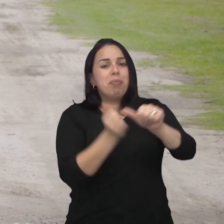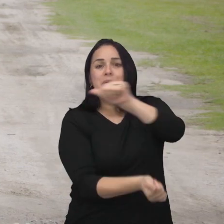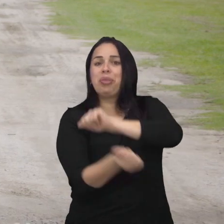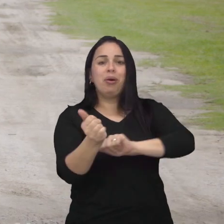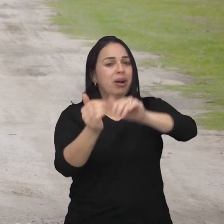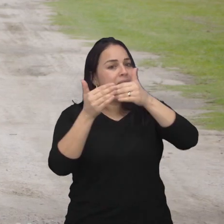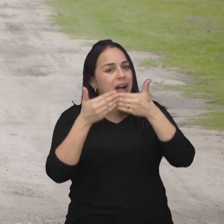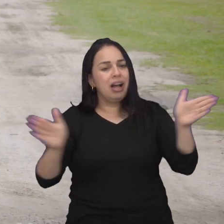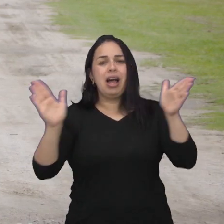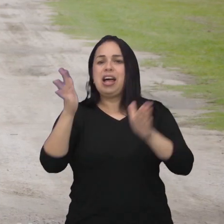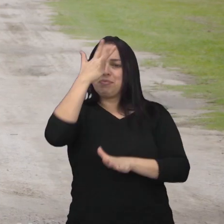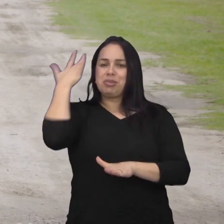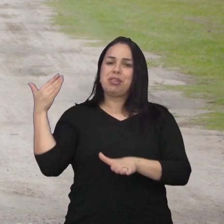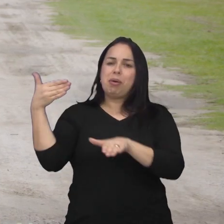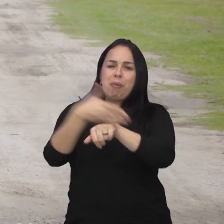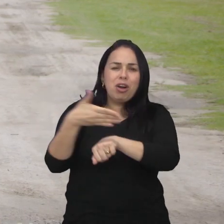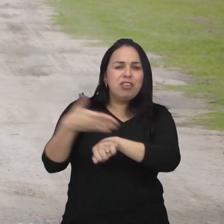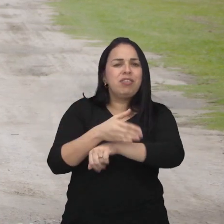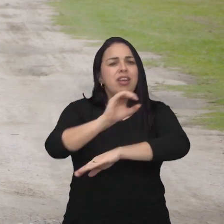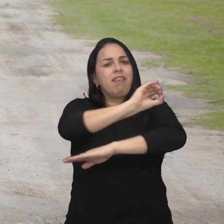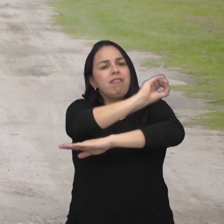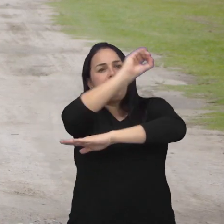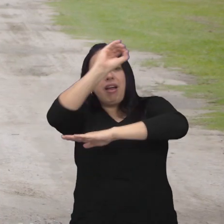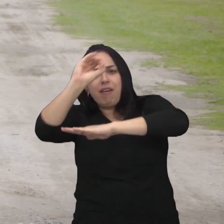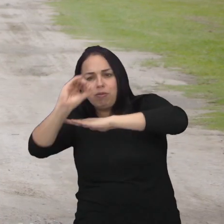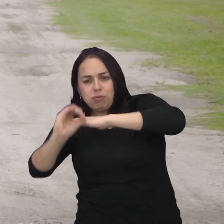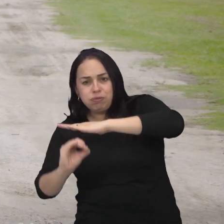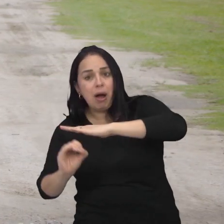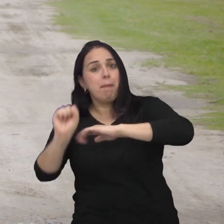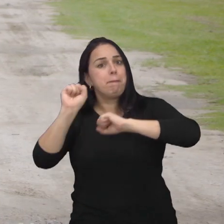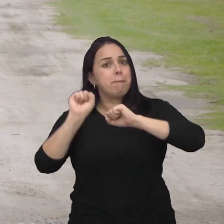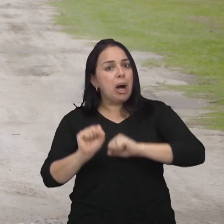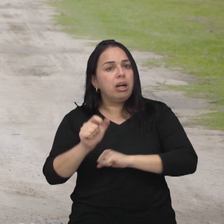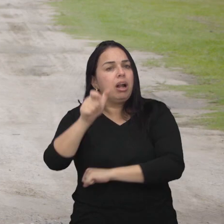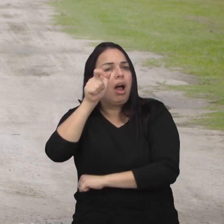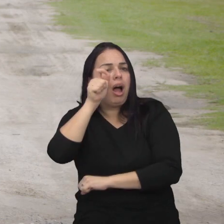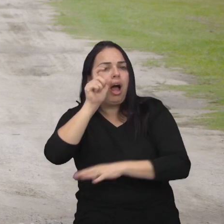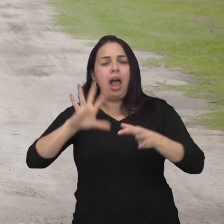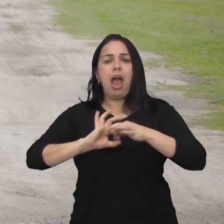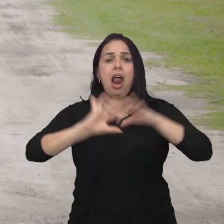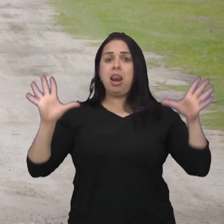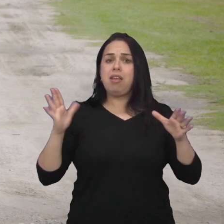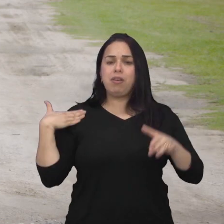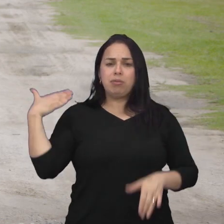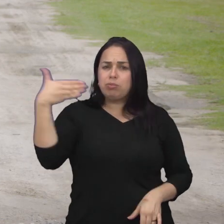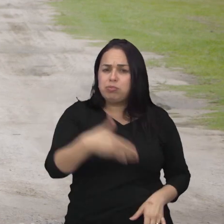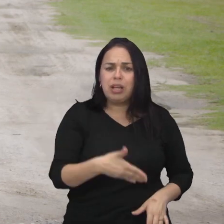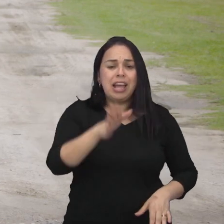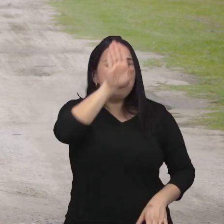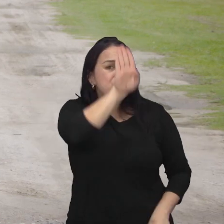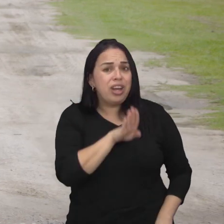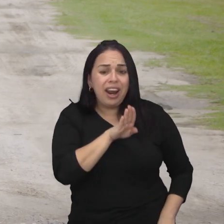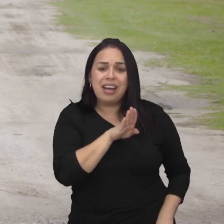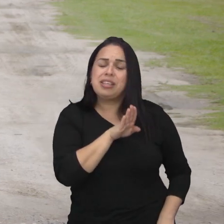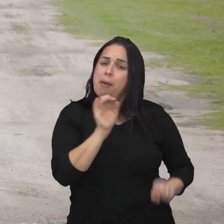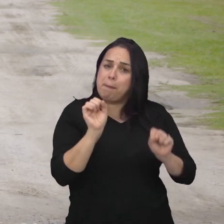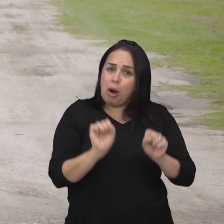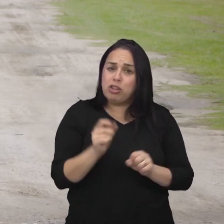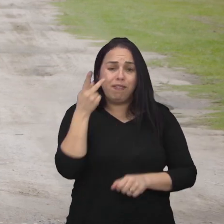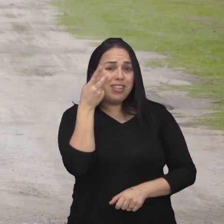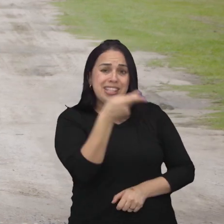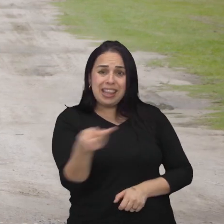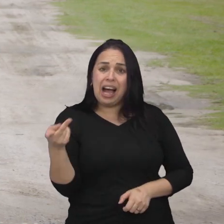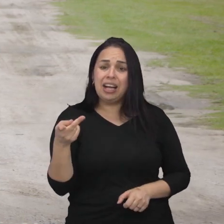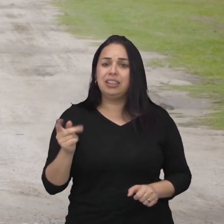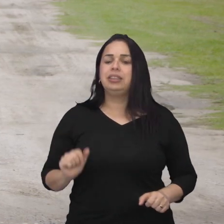público, qualquer pessoa tem acesso ao pôr do sol, ao nascer do sol. Você pode vir aqui, é livre, é público, é de graça, é